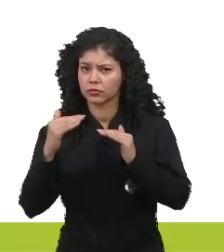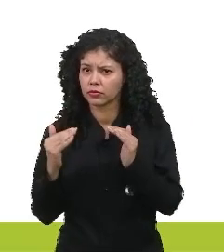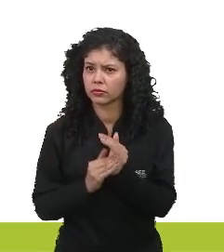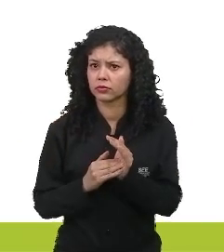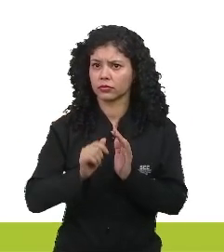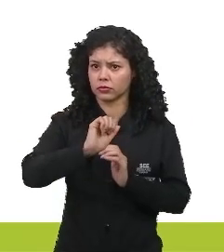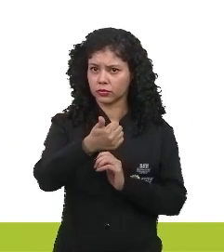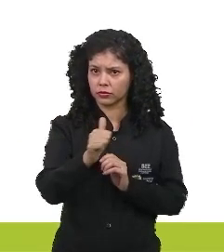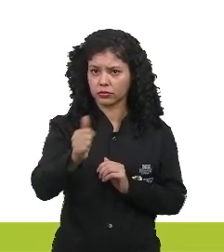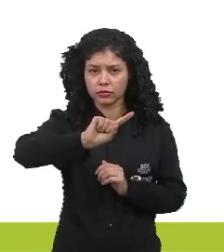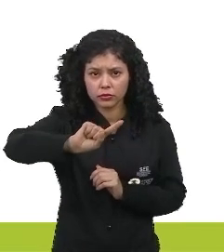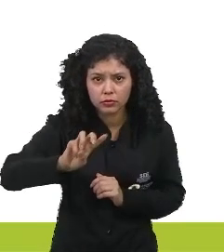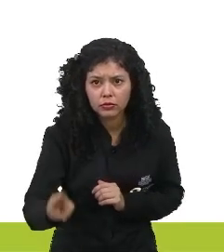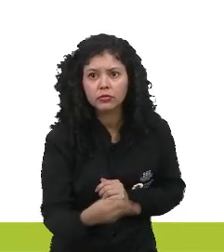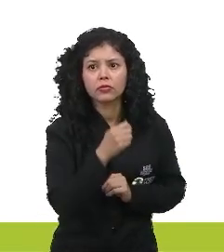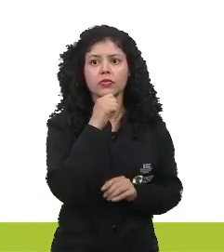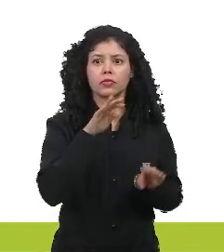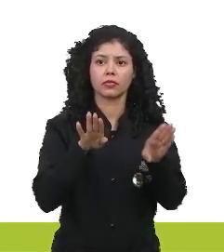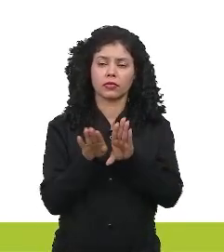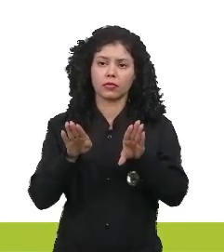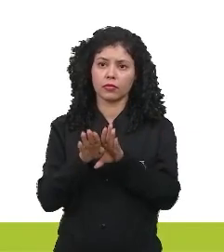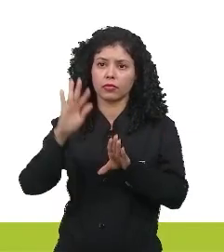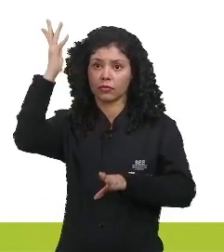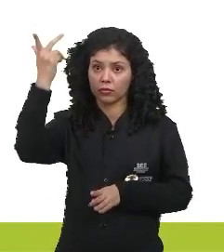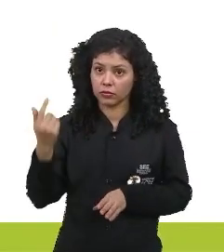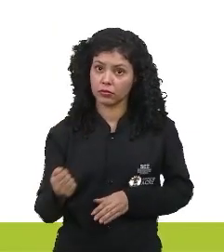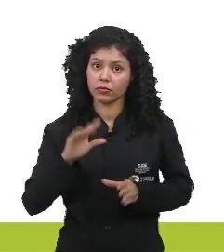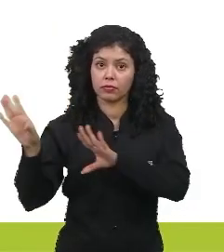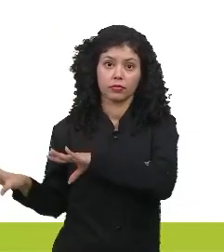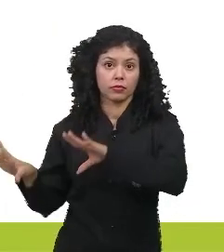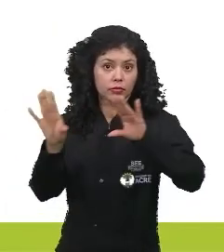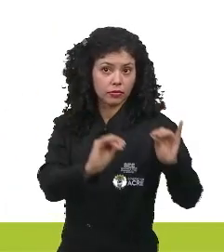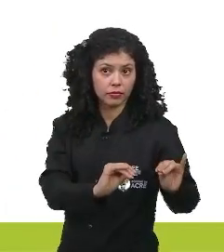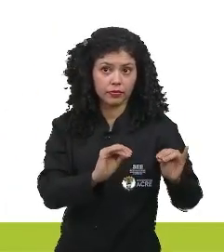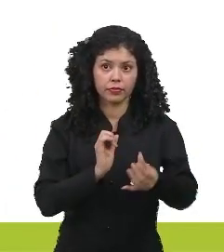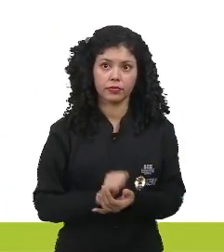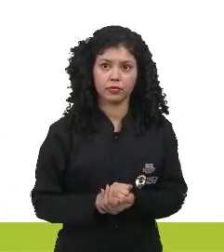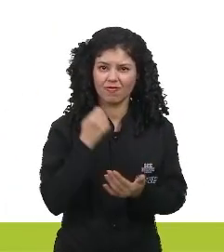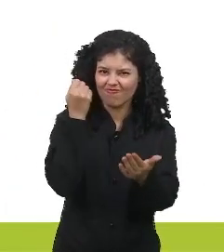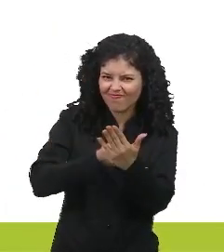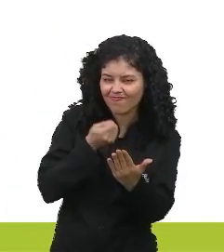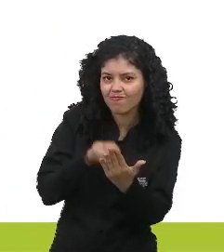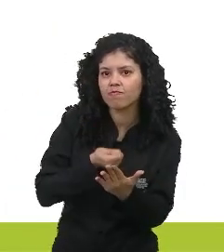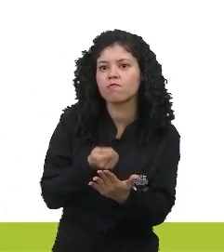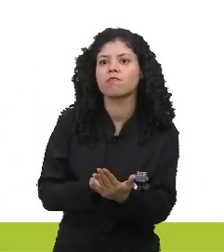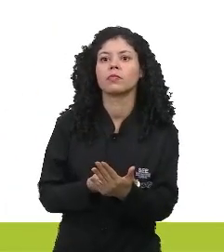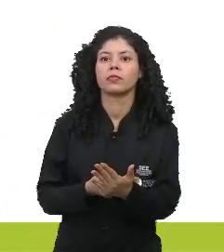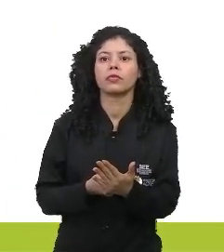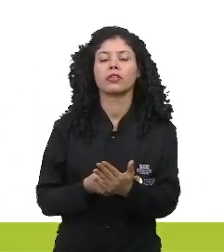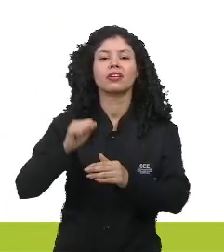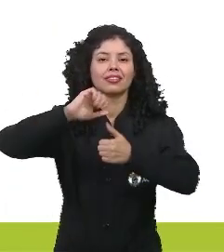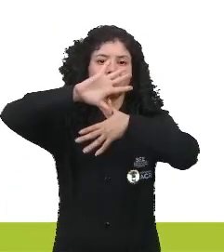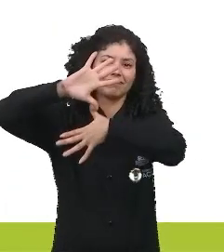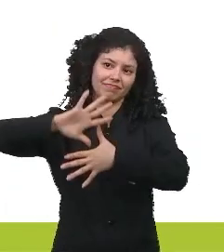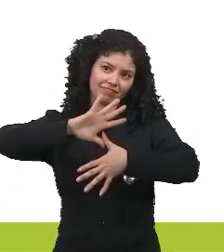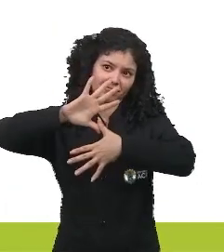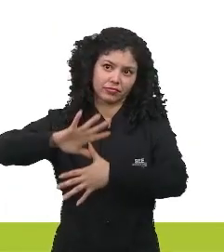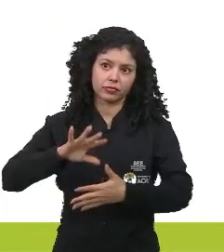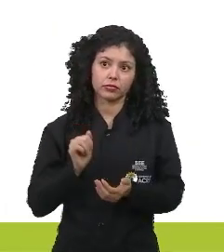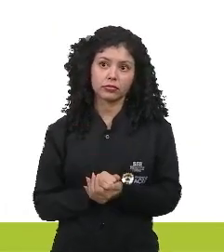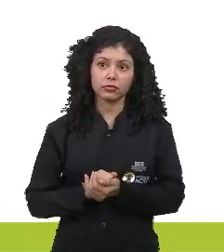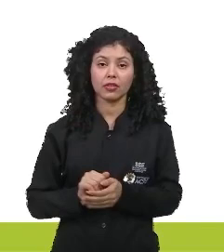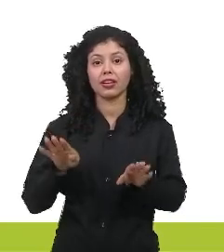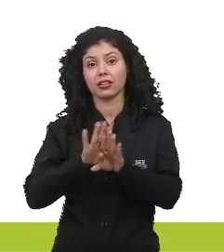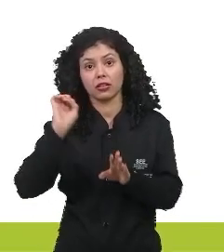de 11 milhões de africanos foram trazidos de forma forçada para as Américas. O